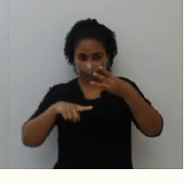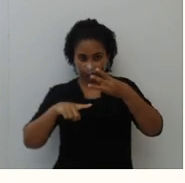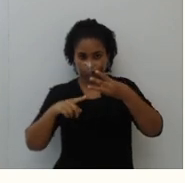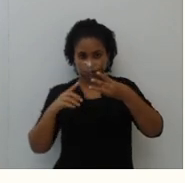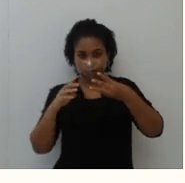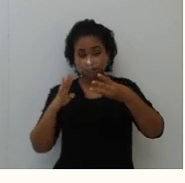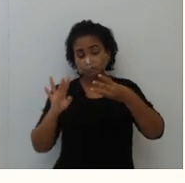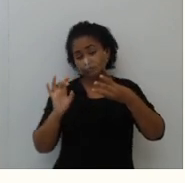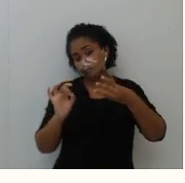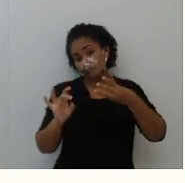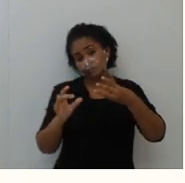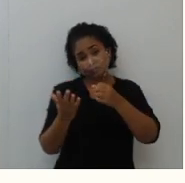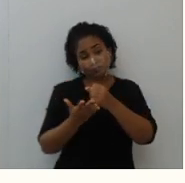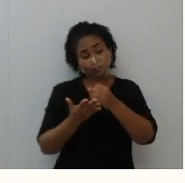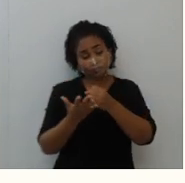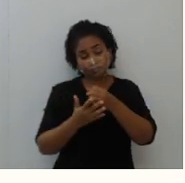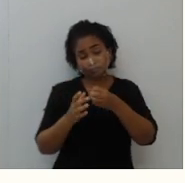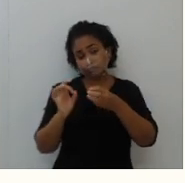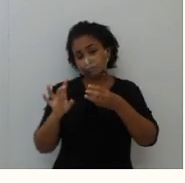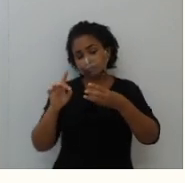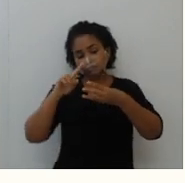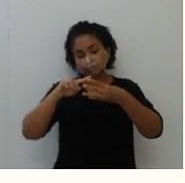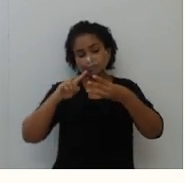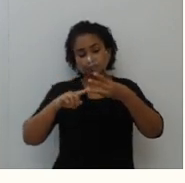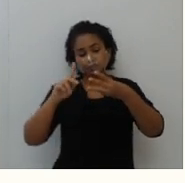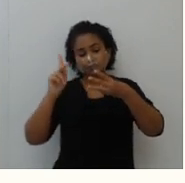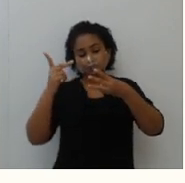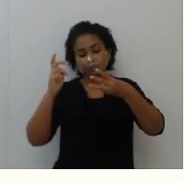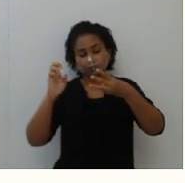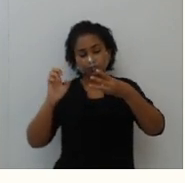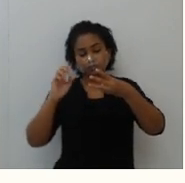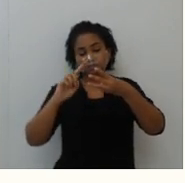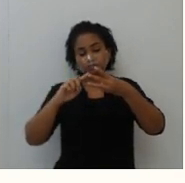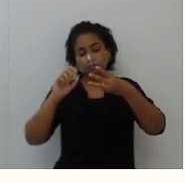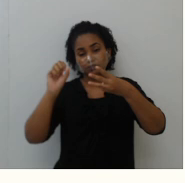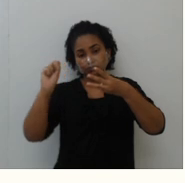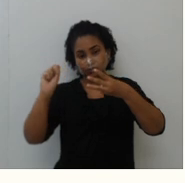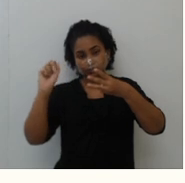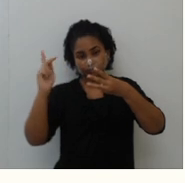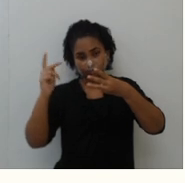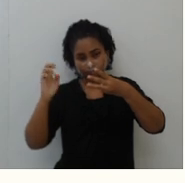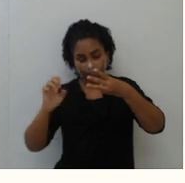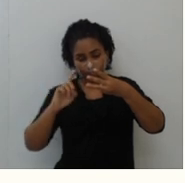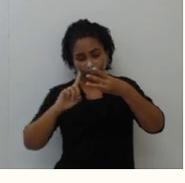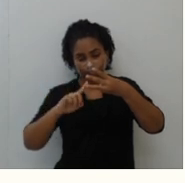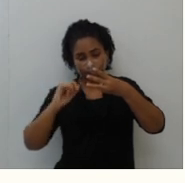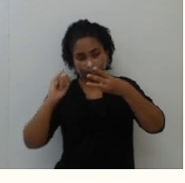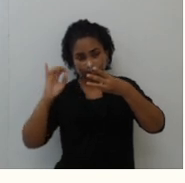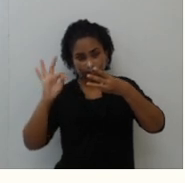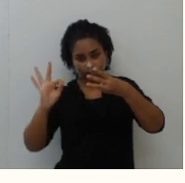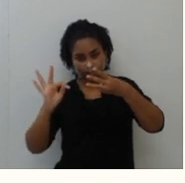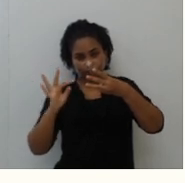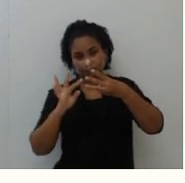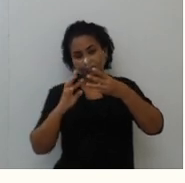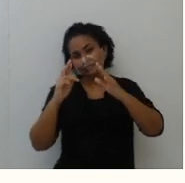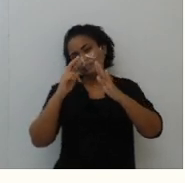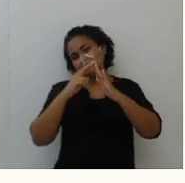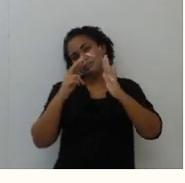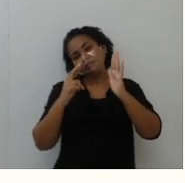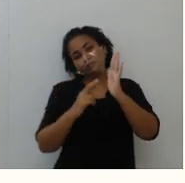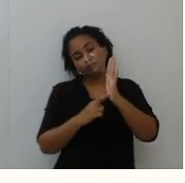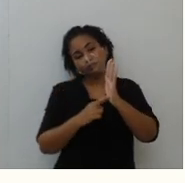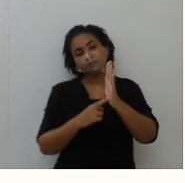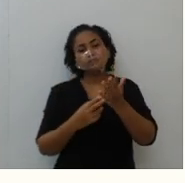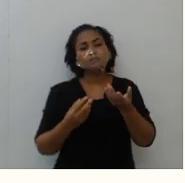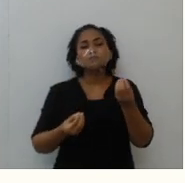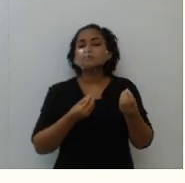vai servir para as terceiras pessoas do singular, he, she, it, na forma afirmativa. Aqui é a regra dos